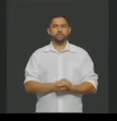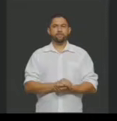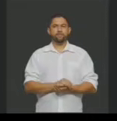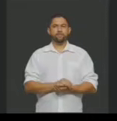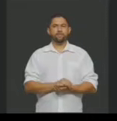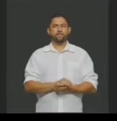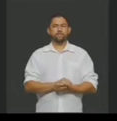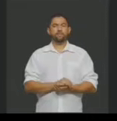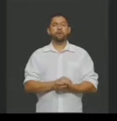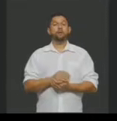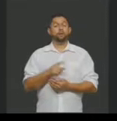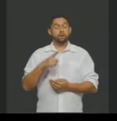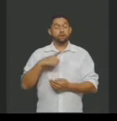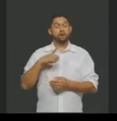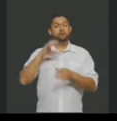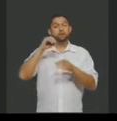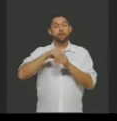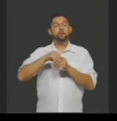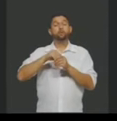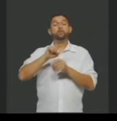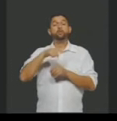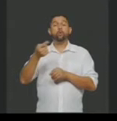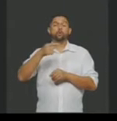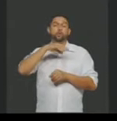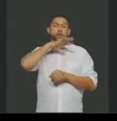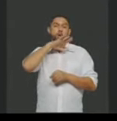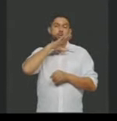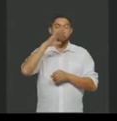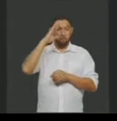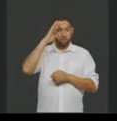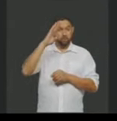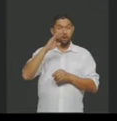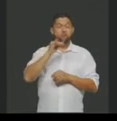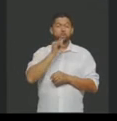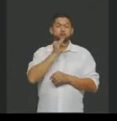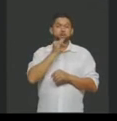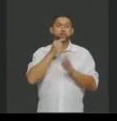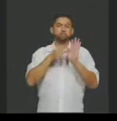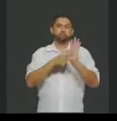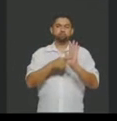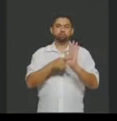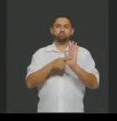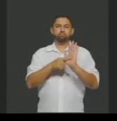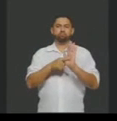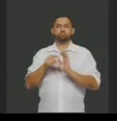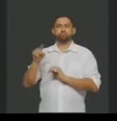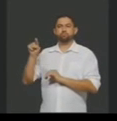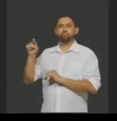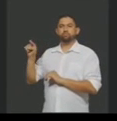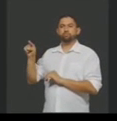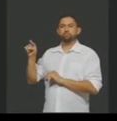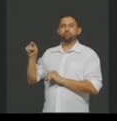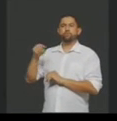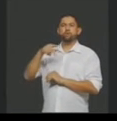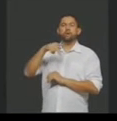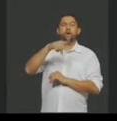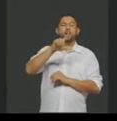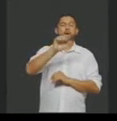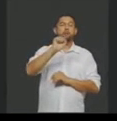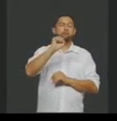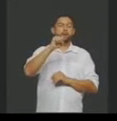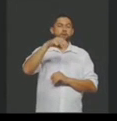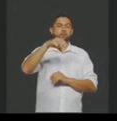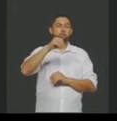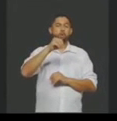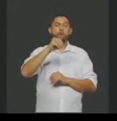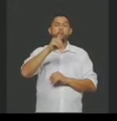parasitos presentes em outros animais, e o principal exemplo é o exemplo dos plasmódiums, né? A gente tem